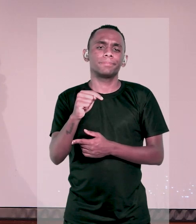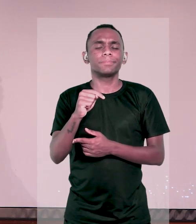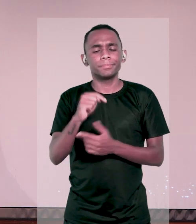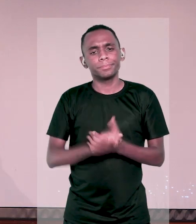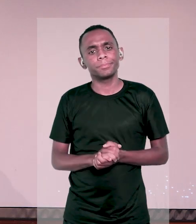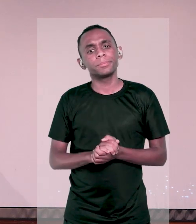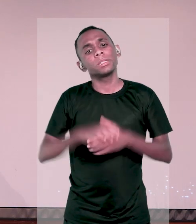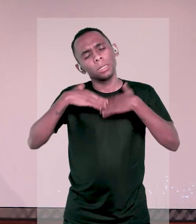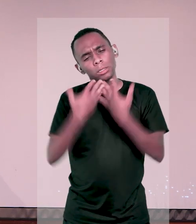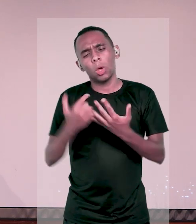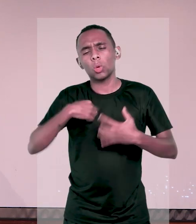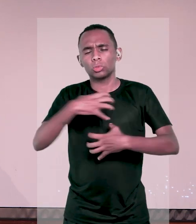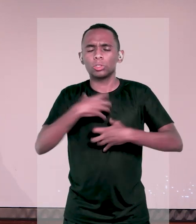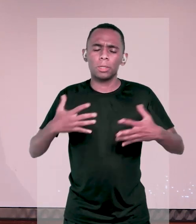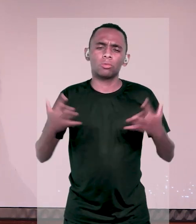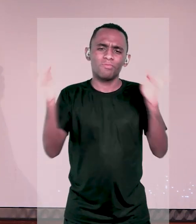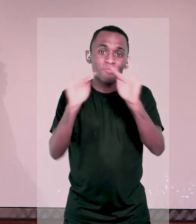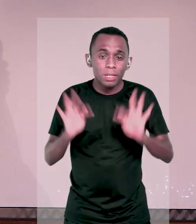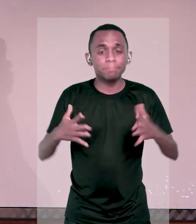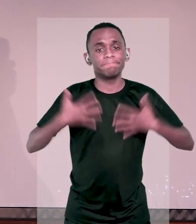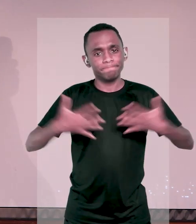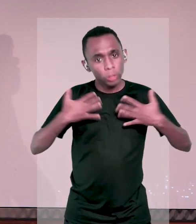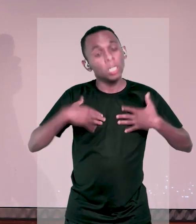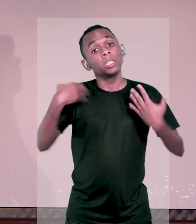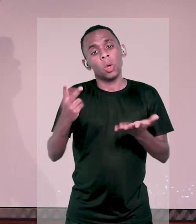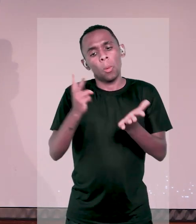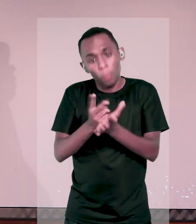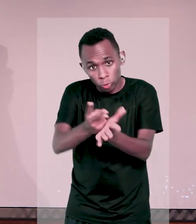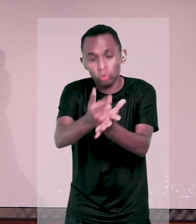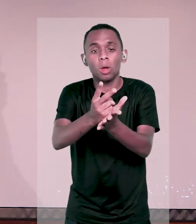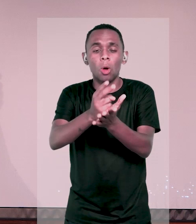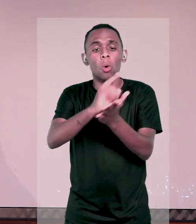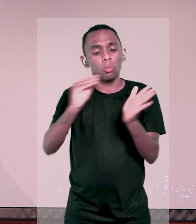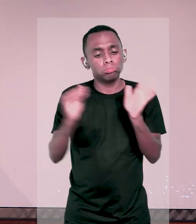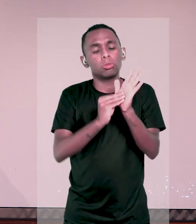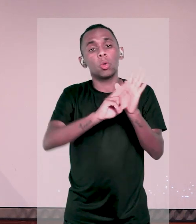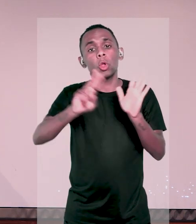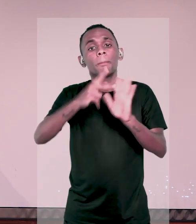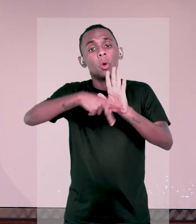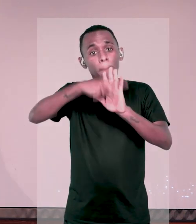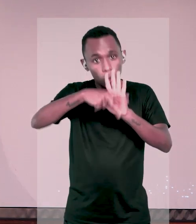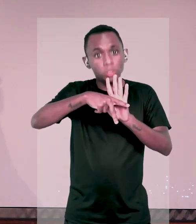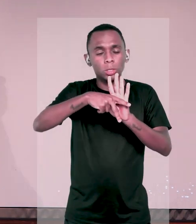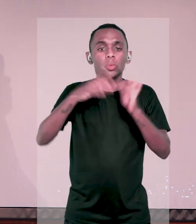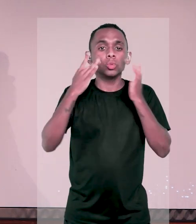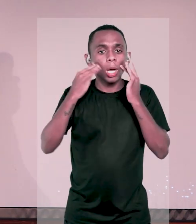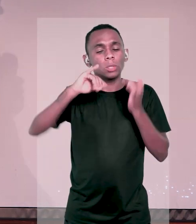nós que tocamos os projetos via Lei Rouanet, devem ao Zé Aparecido esse